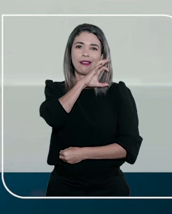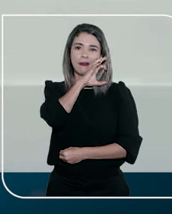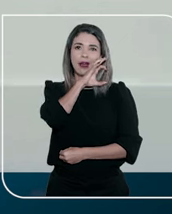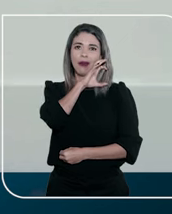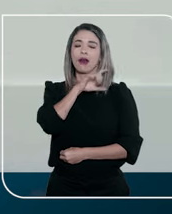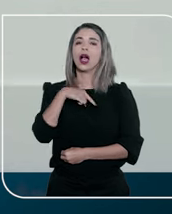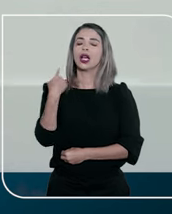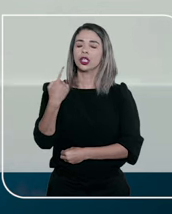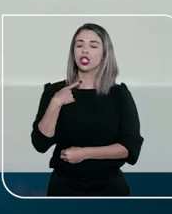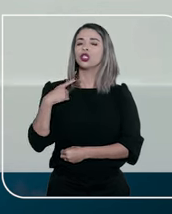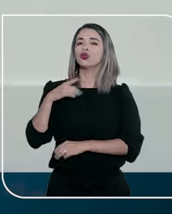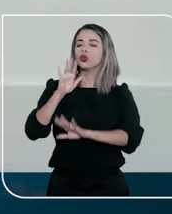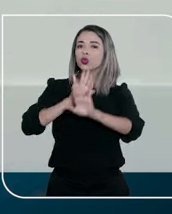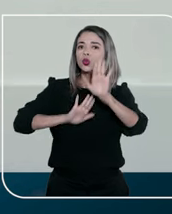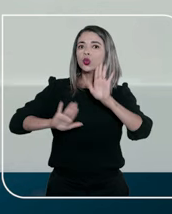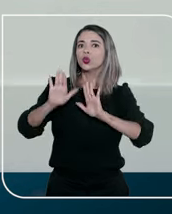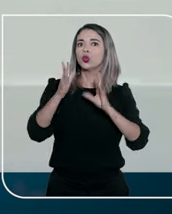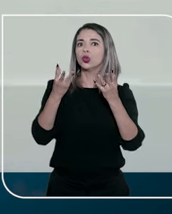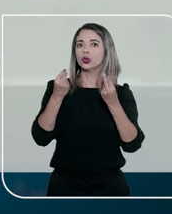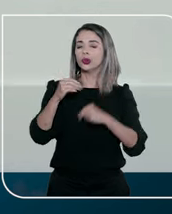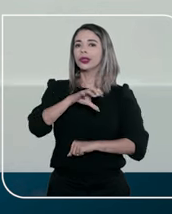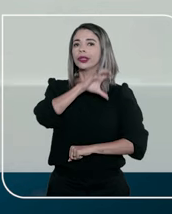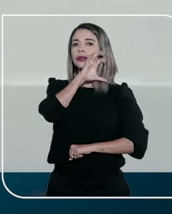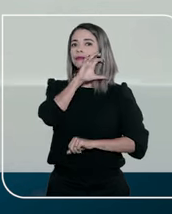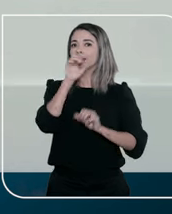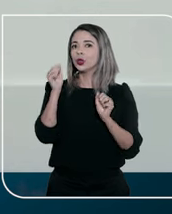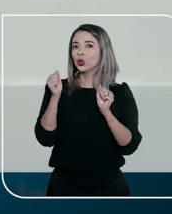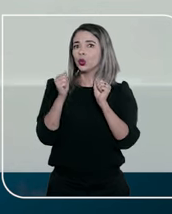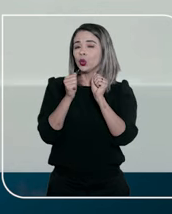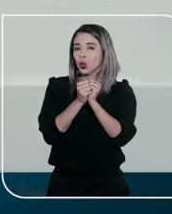cuidado para que aquele pet transportado na barriga do avião